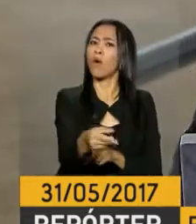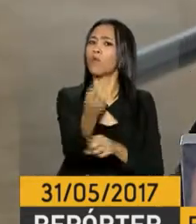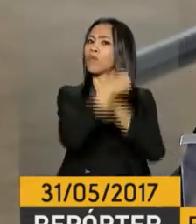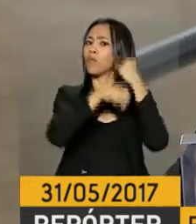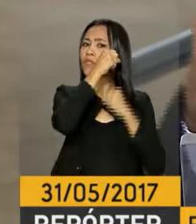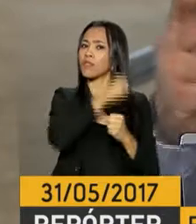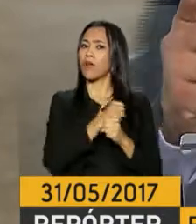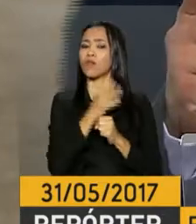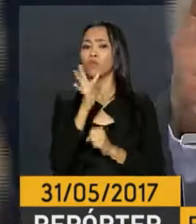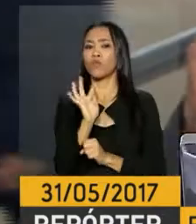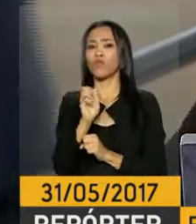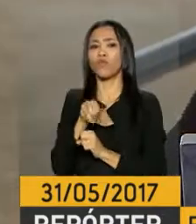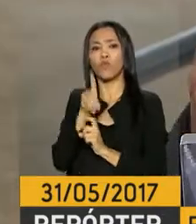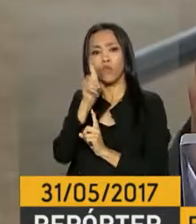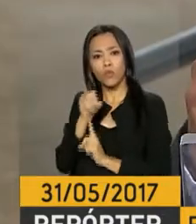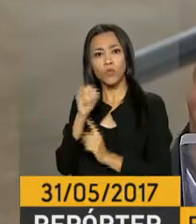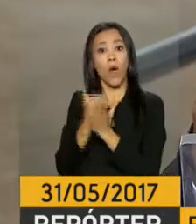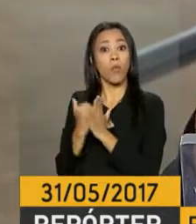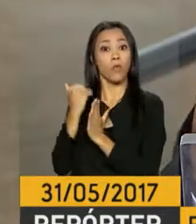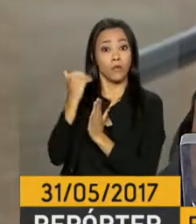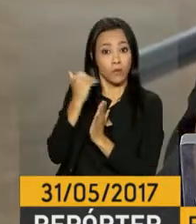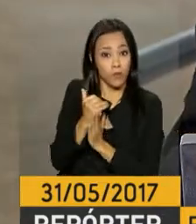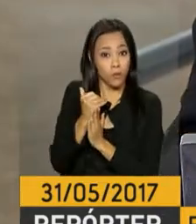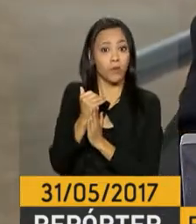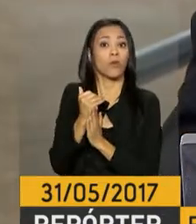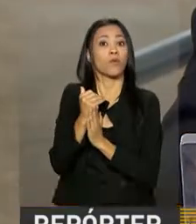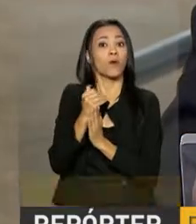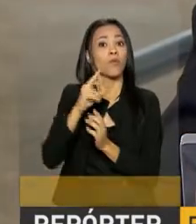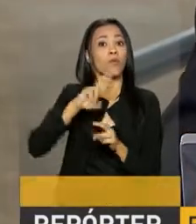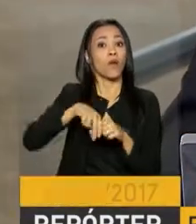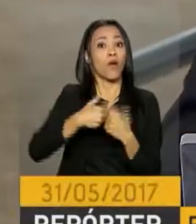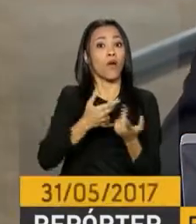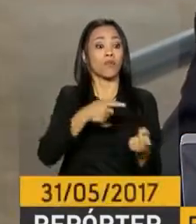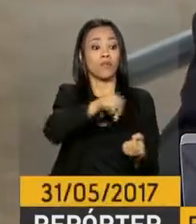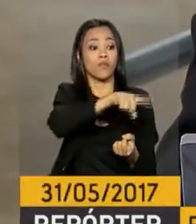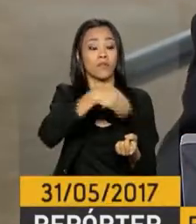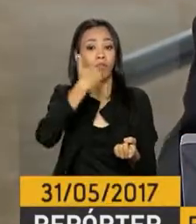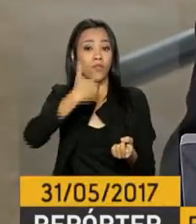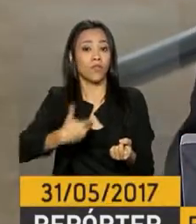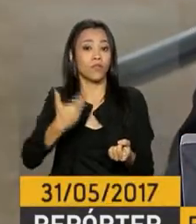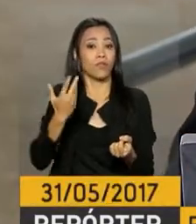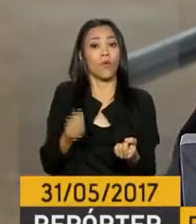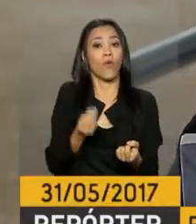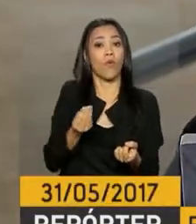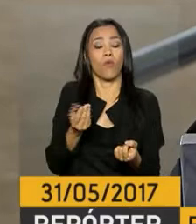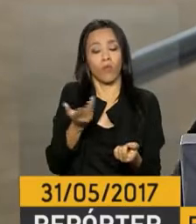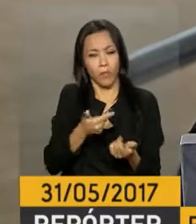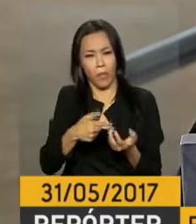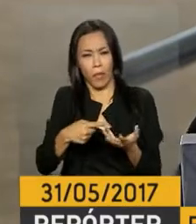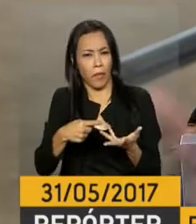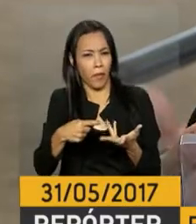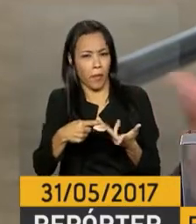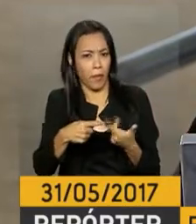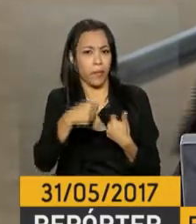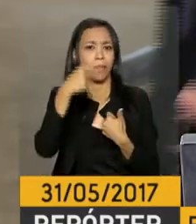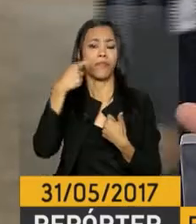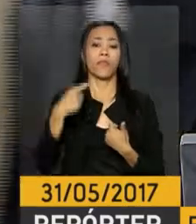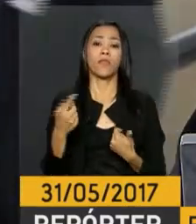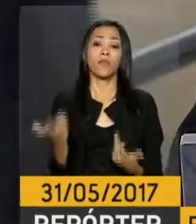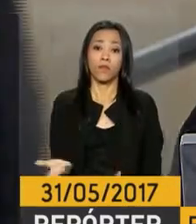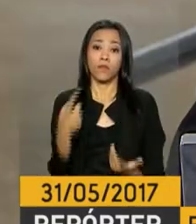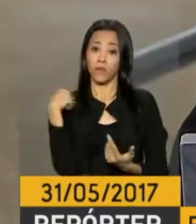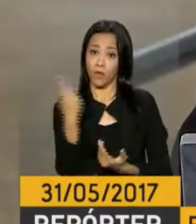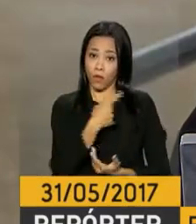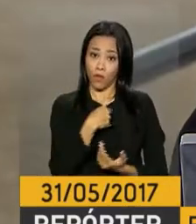que se aumentou a exigência por parte do fumicultor para se tomar o Pronaf. E nós ao